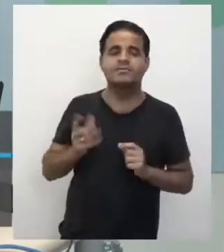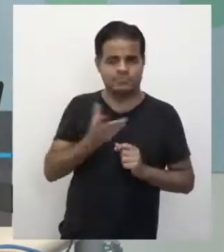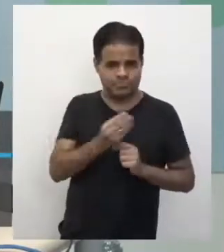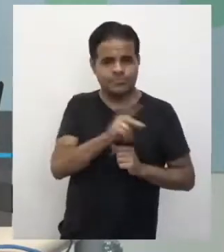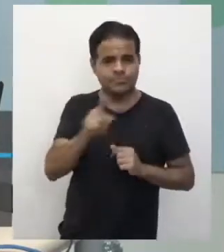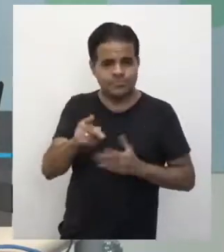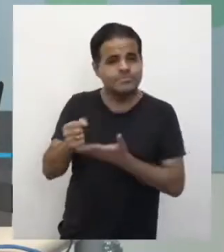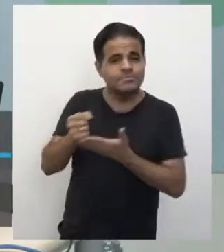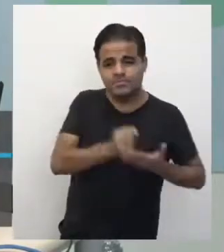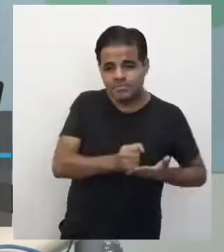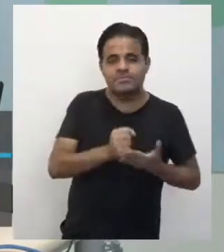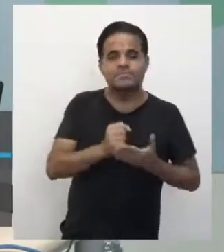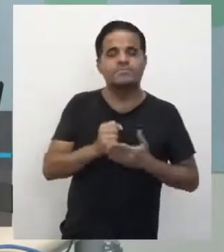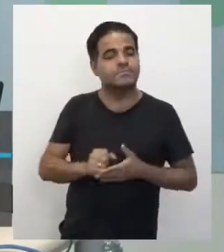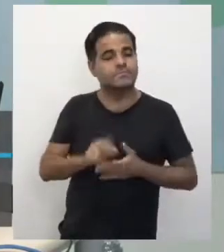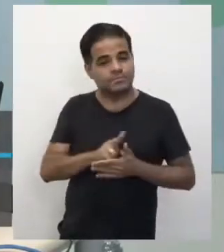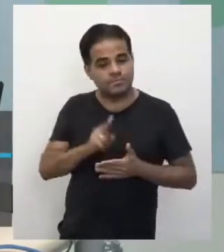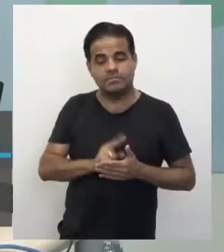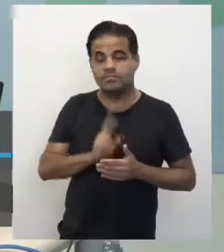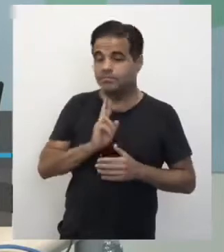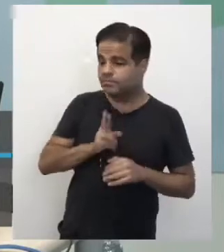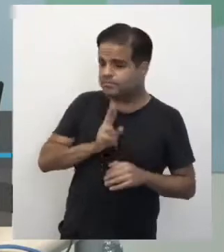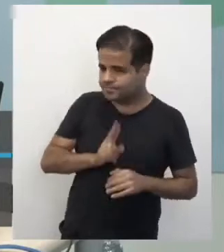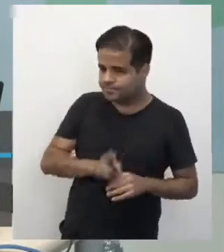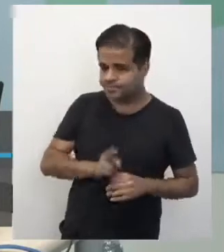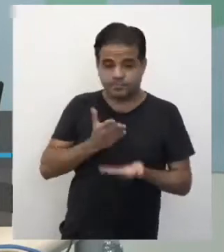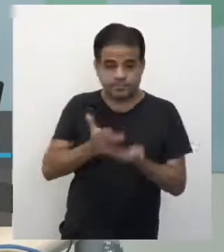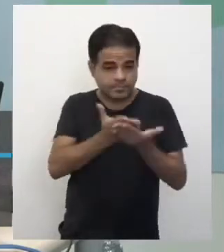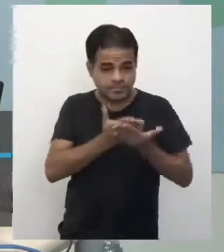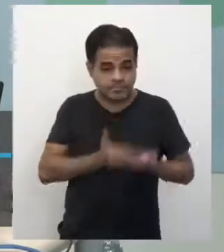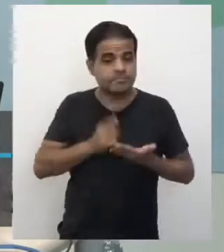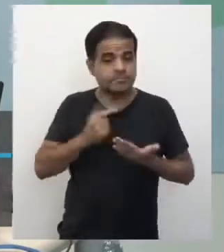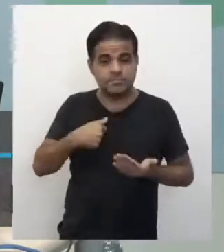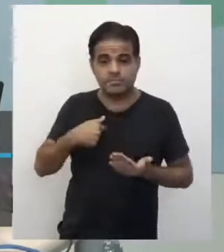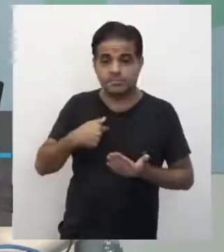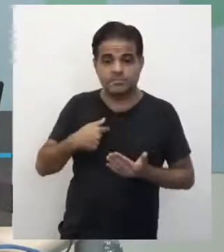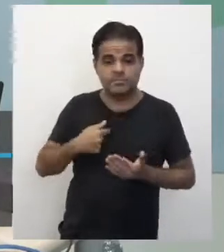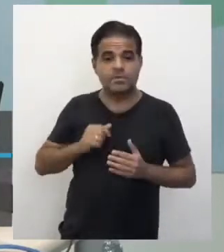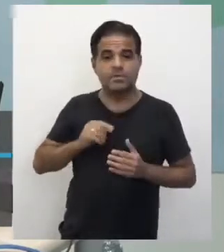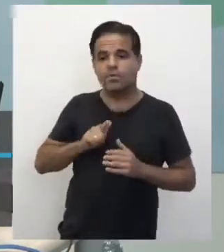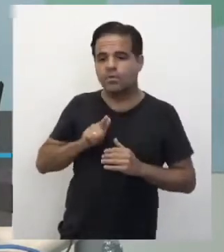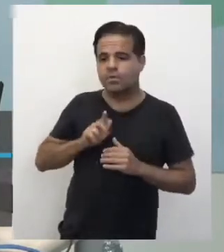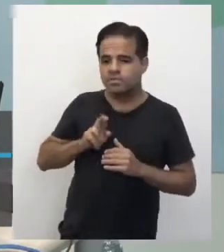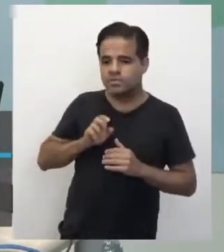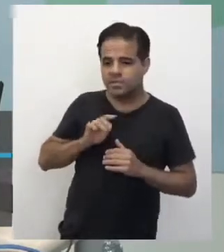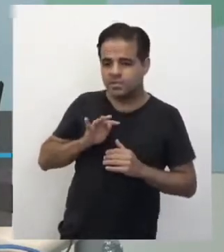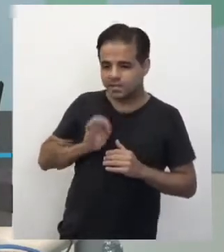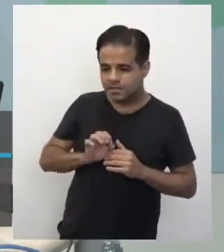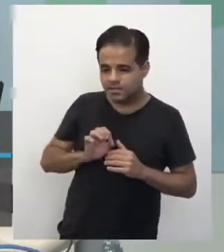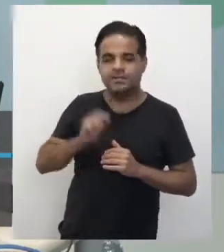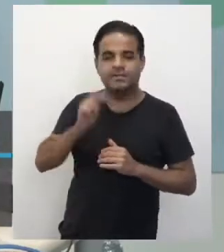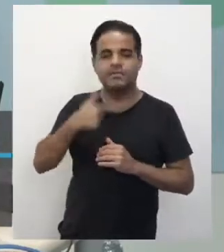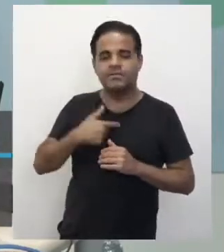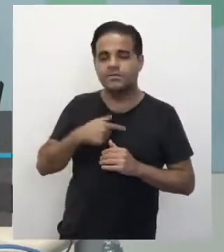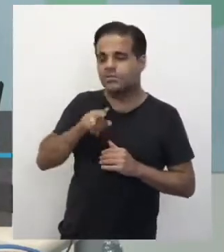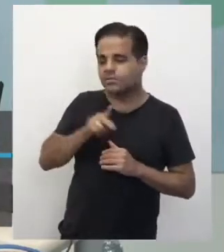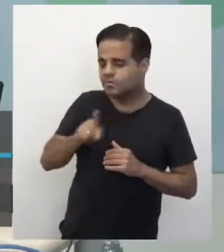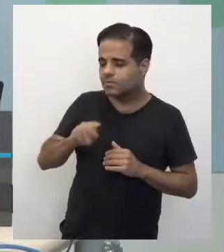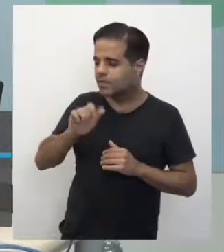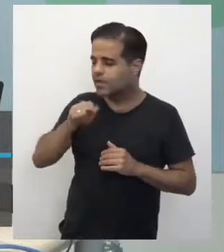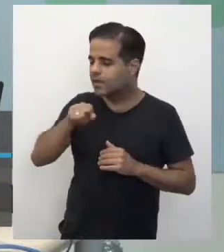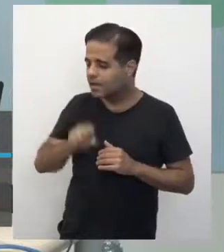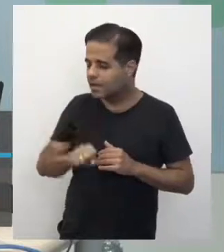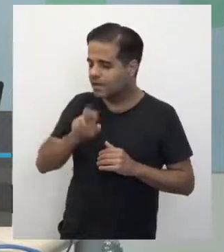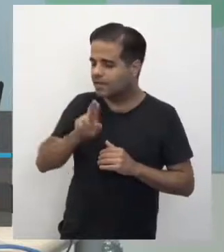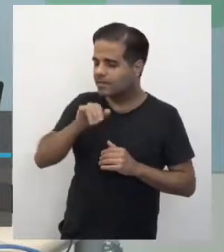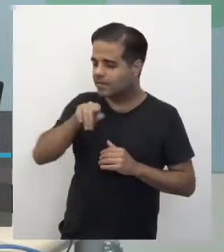professores trouxeram aí através das respostas dos estudantes, que é "eu sou o Groot", né? O professor João Carlos, o professor Ricardo,